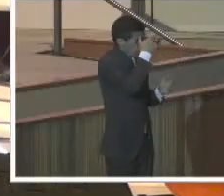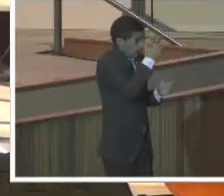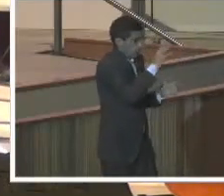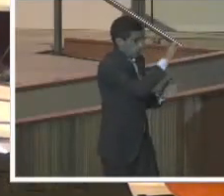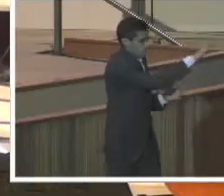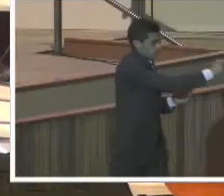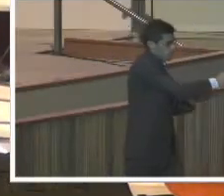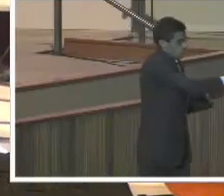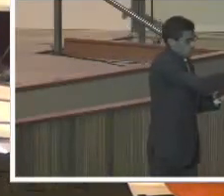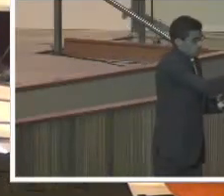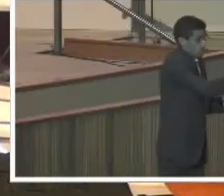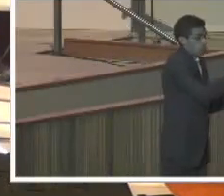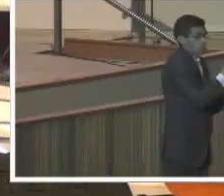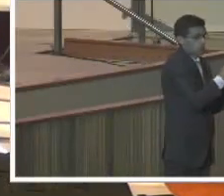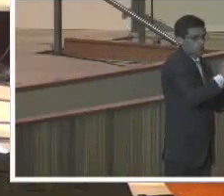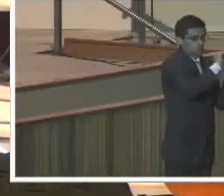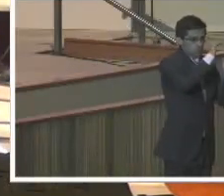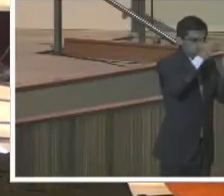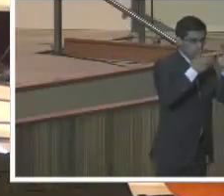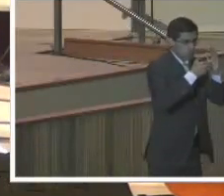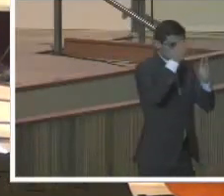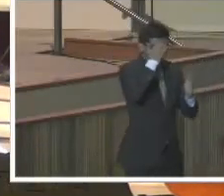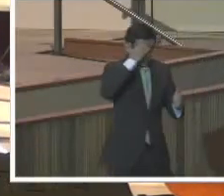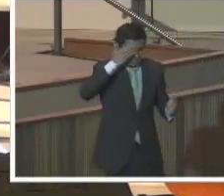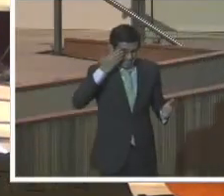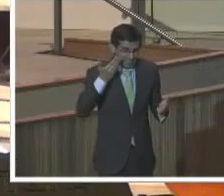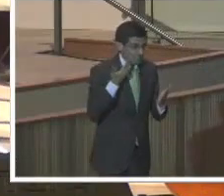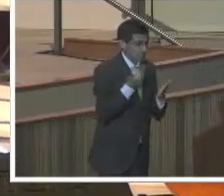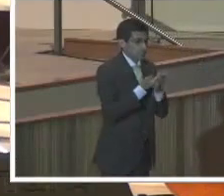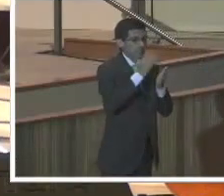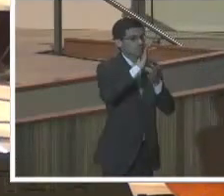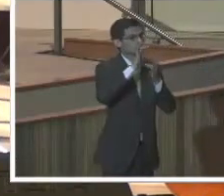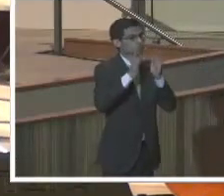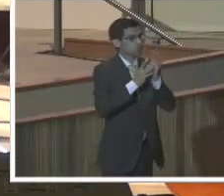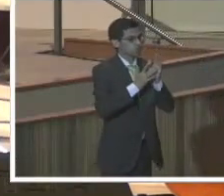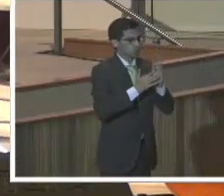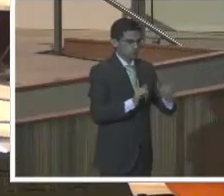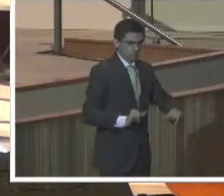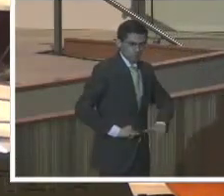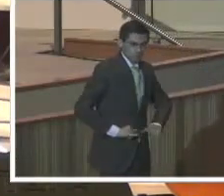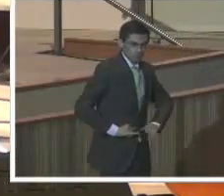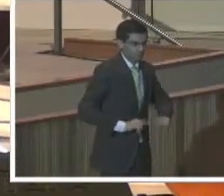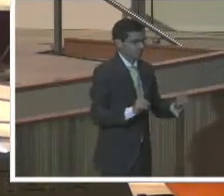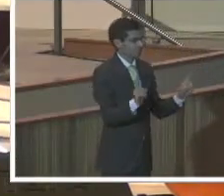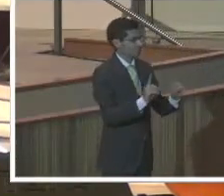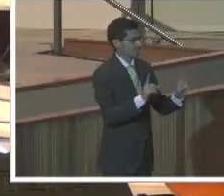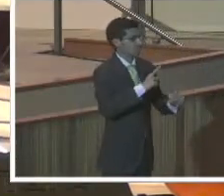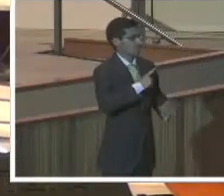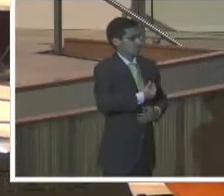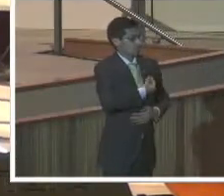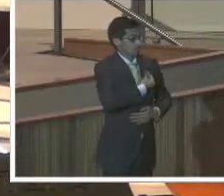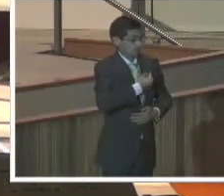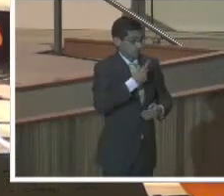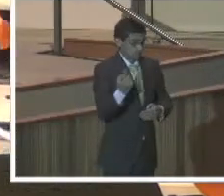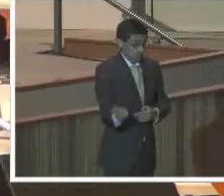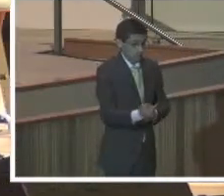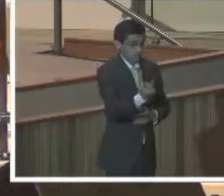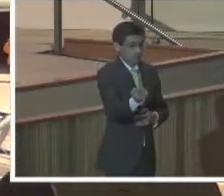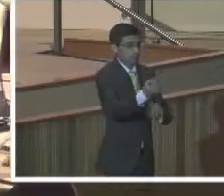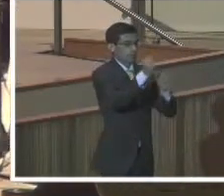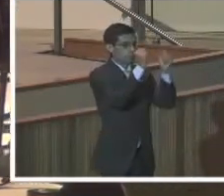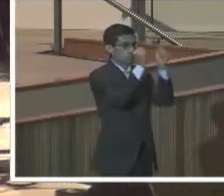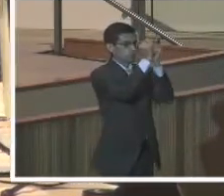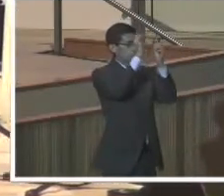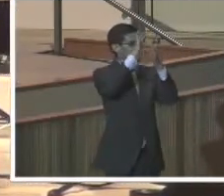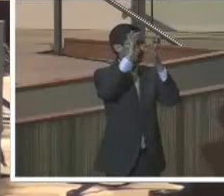que todo aquele que nele crê não pereça, mas tenha a vida eterna. Sabe, queridos, me